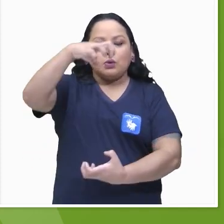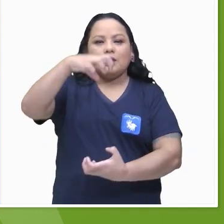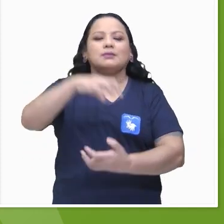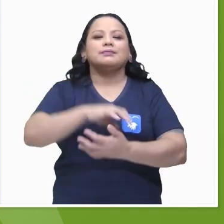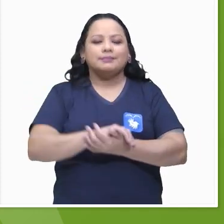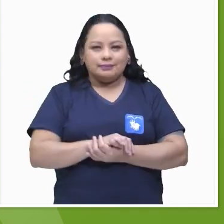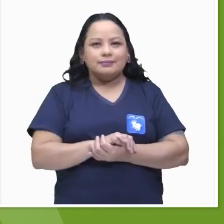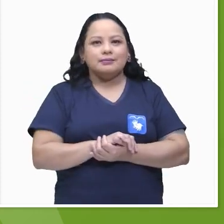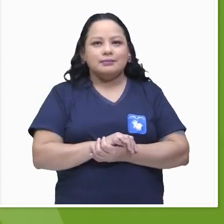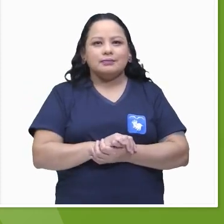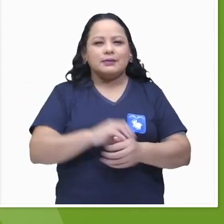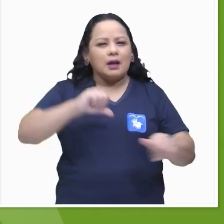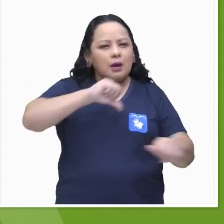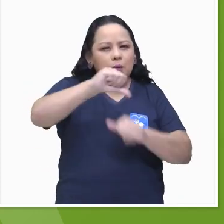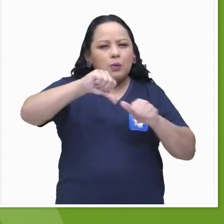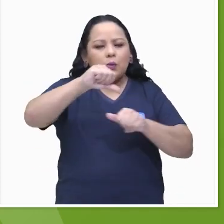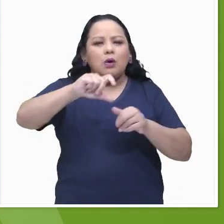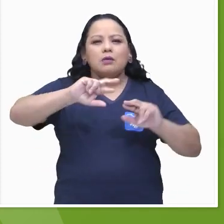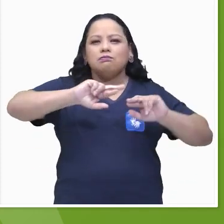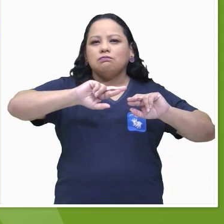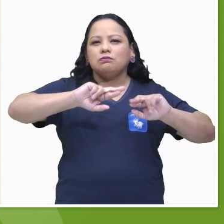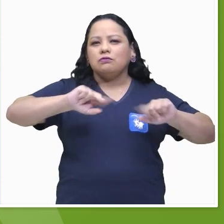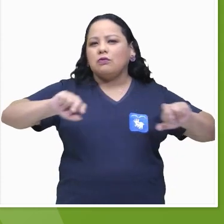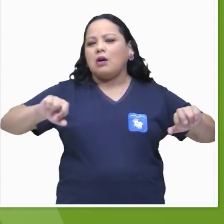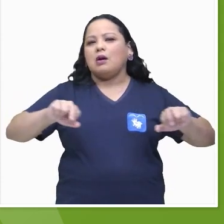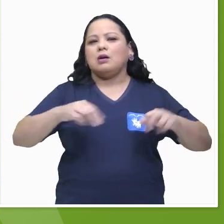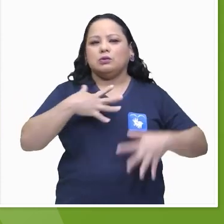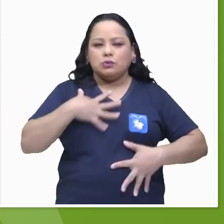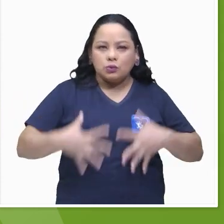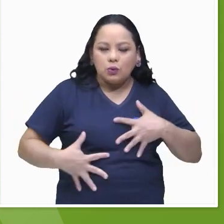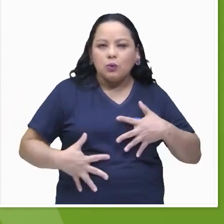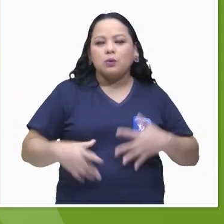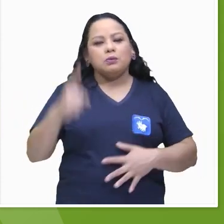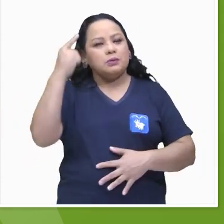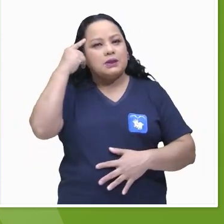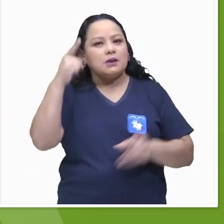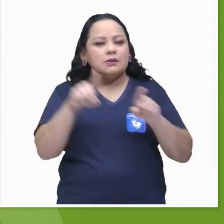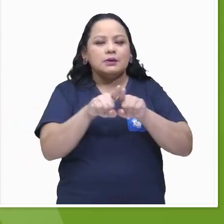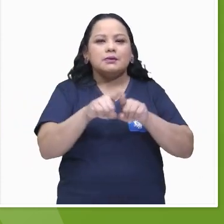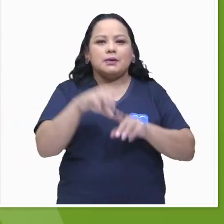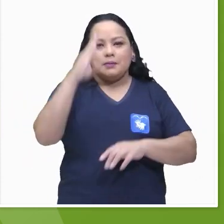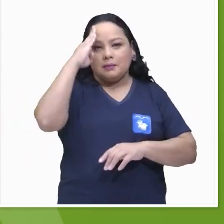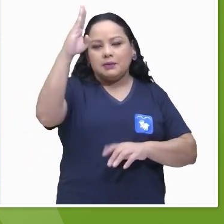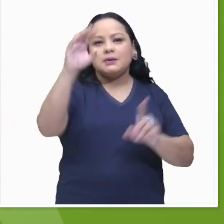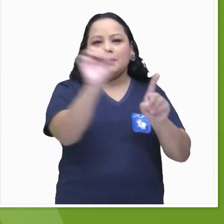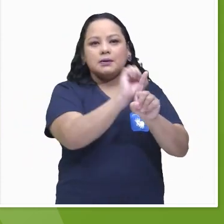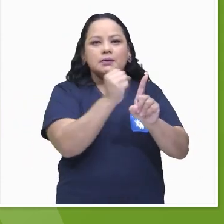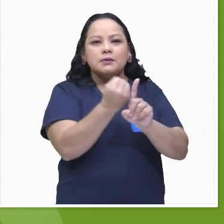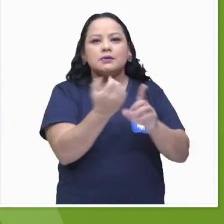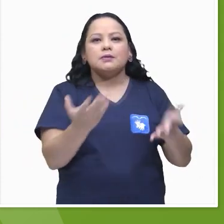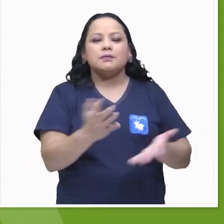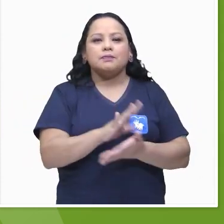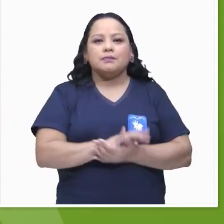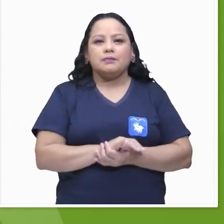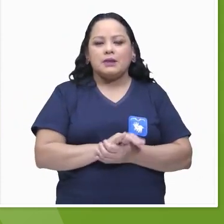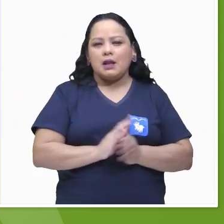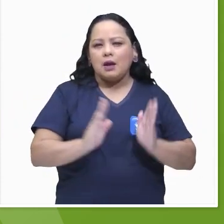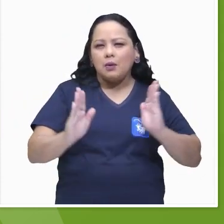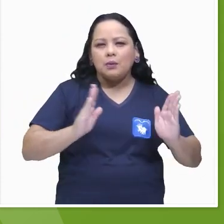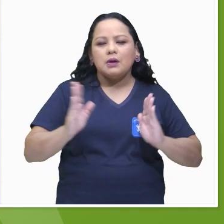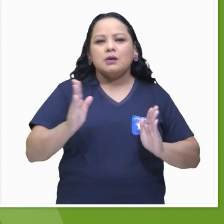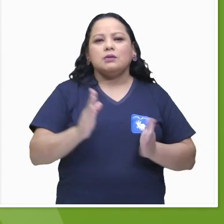ter alterações de diversos níveis, né? Físico, mental e principalmente social, né? Então, passou por aquela fase